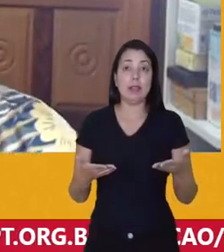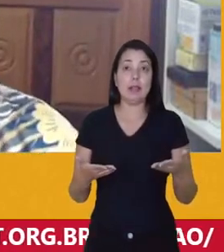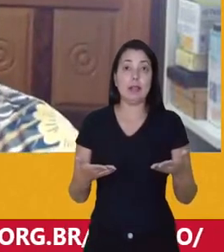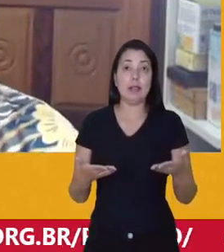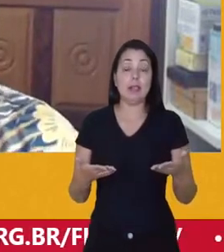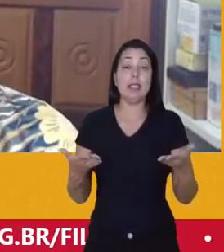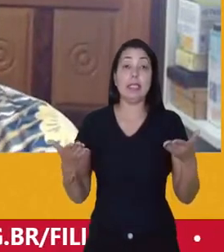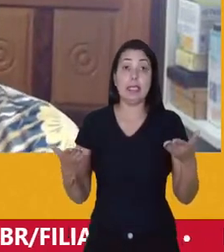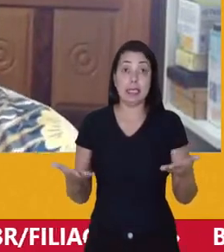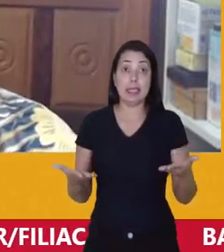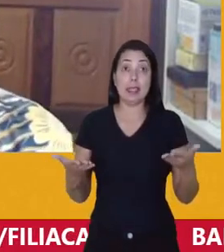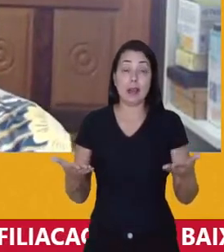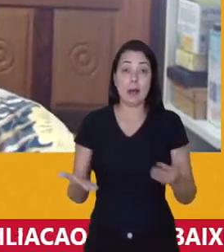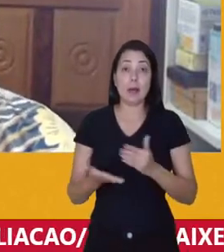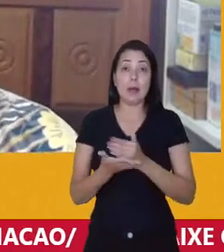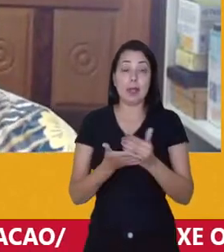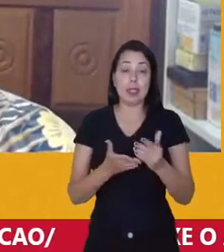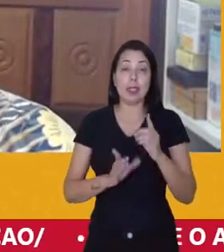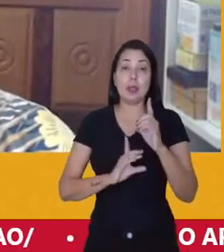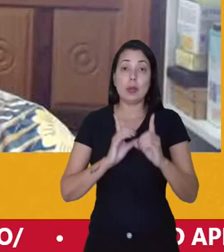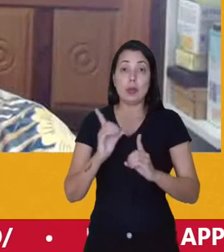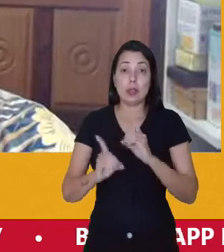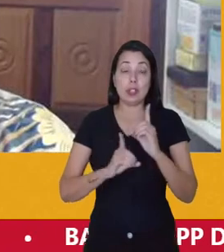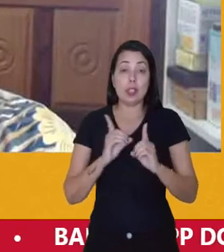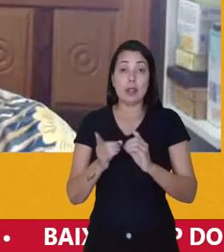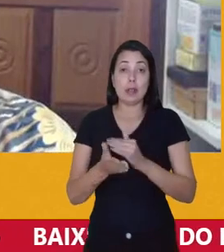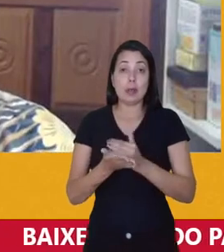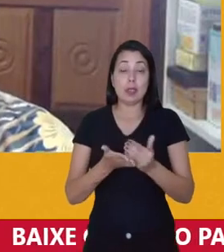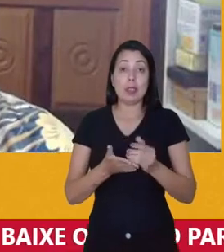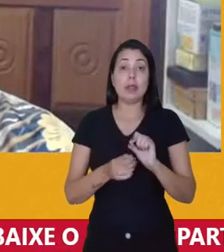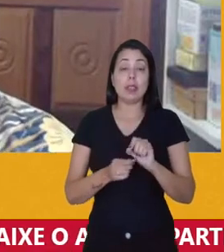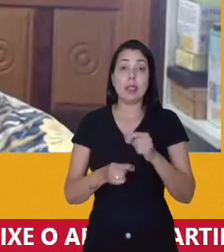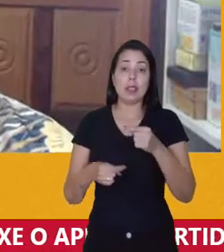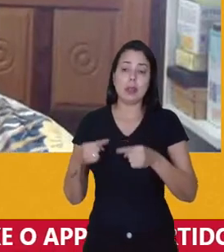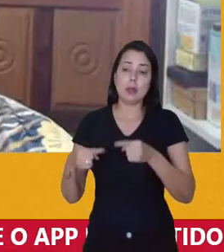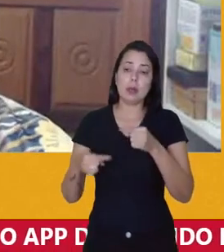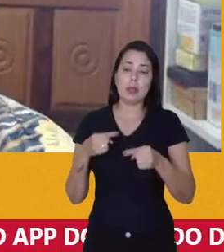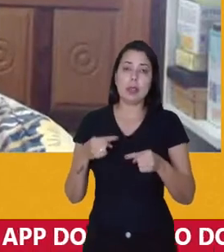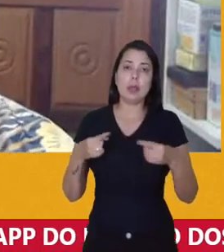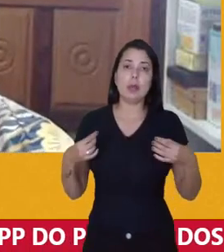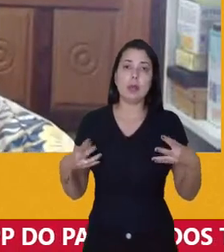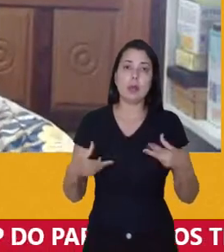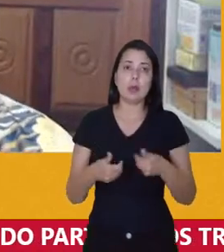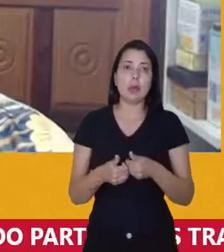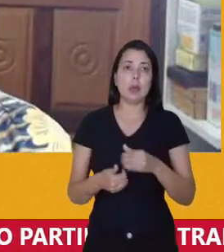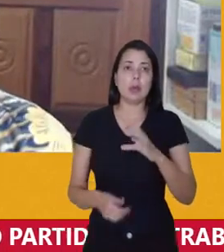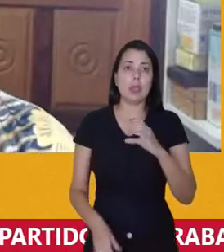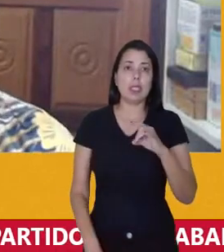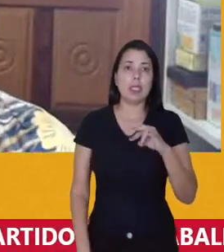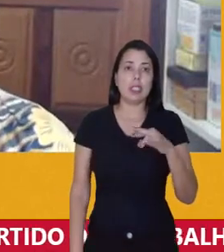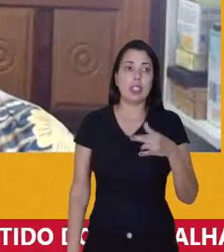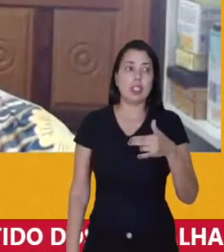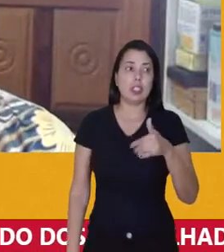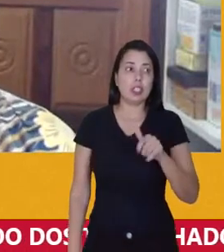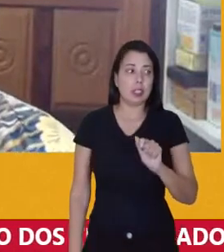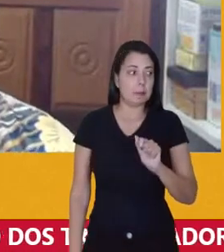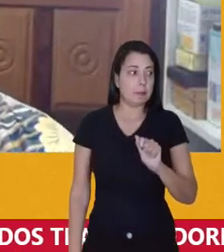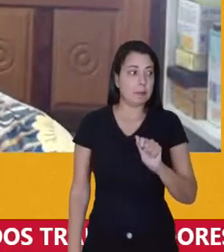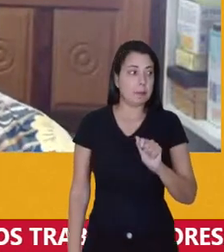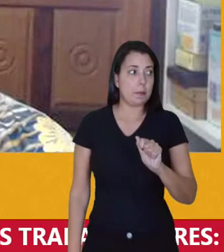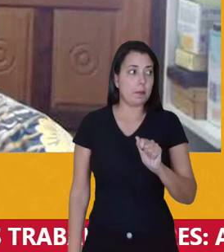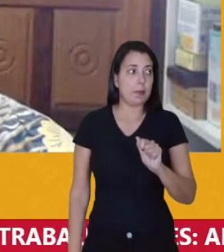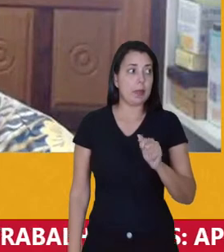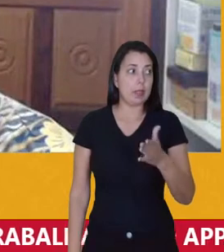Então, começando a nossa conversa, eu vou começar, então, o nosso papo gostoso com a Cristina. Cristina,